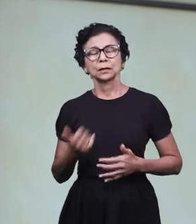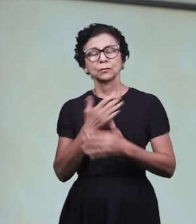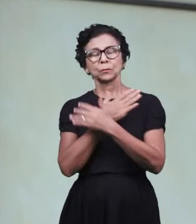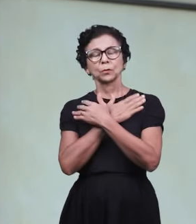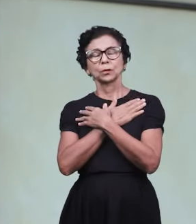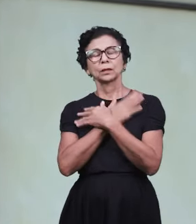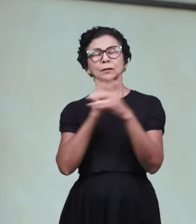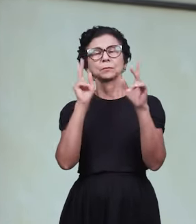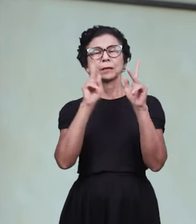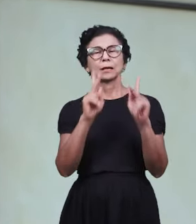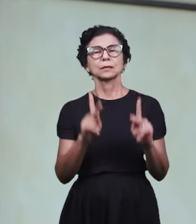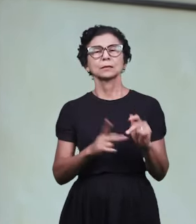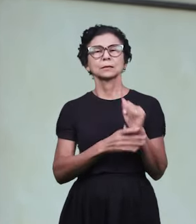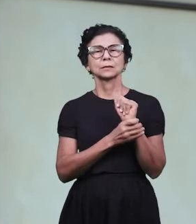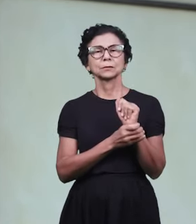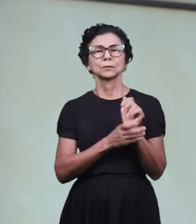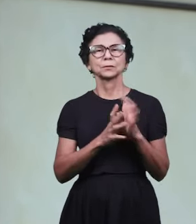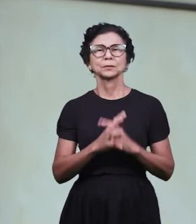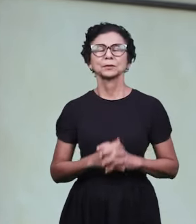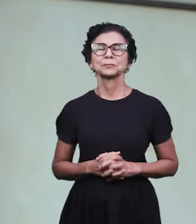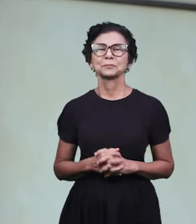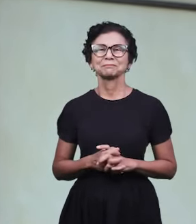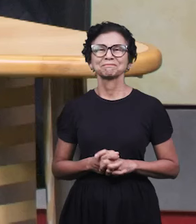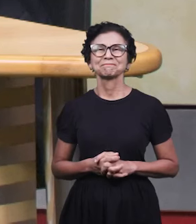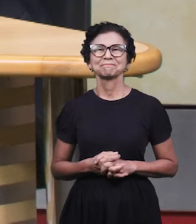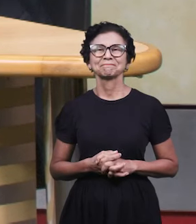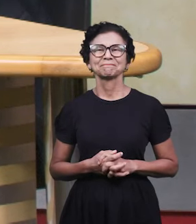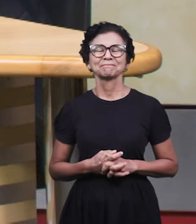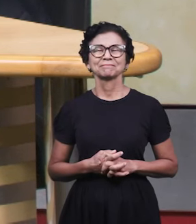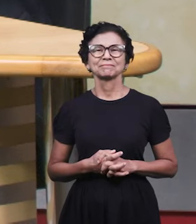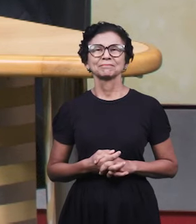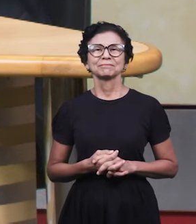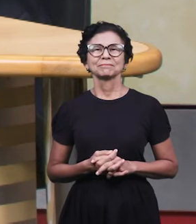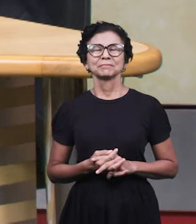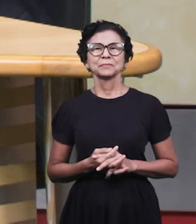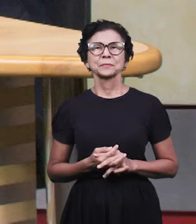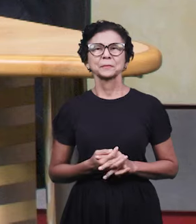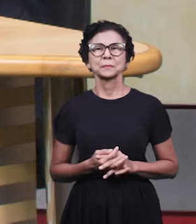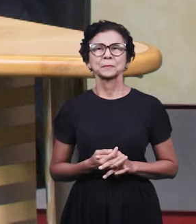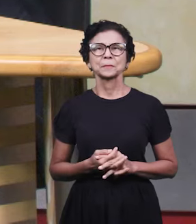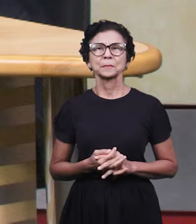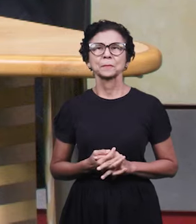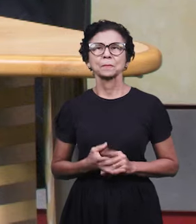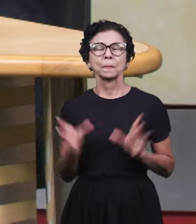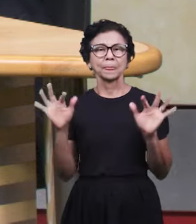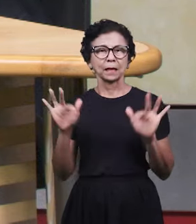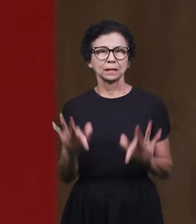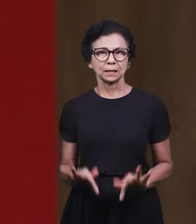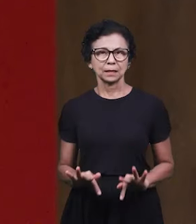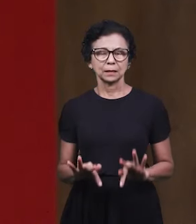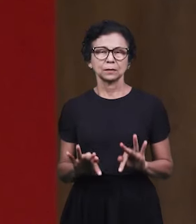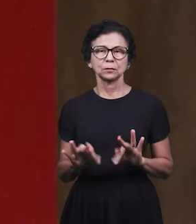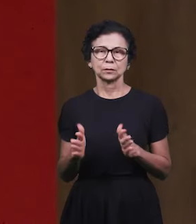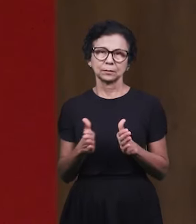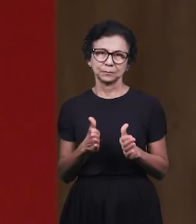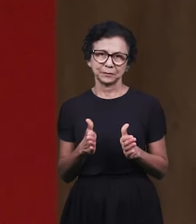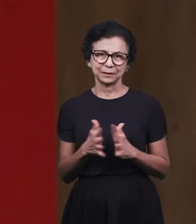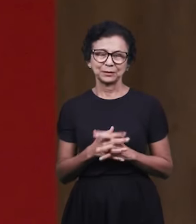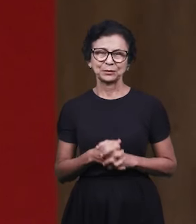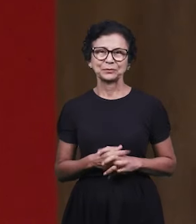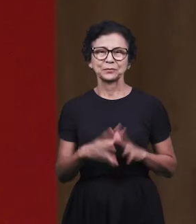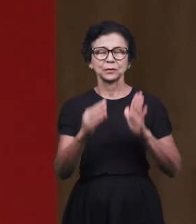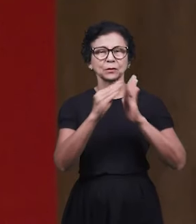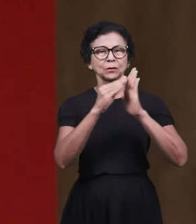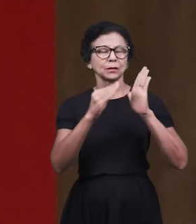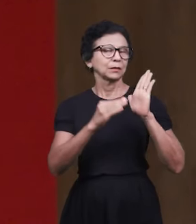presença do Senhor, né? Irmãos, nós estamos encerrando, então, mais essa etapa